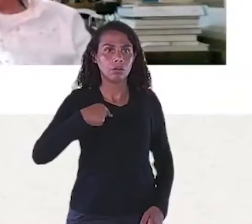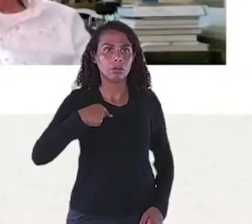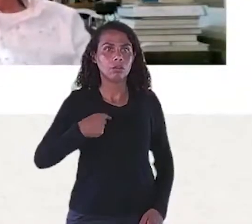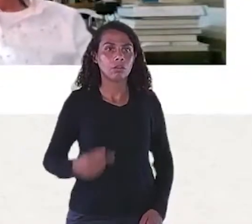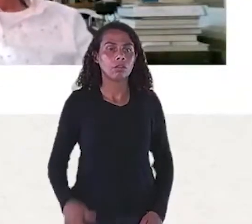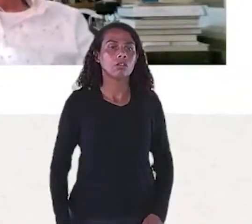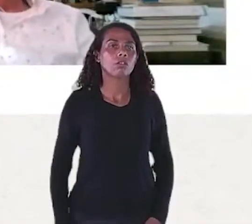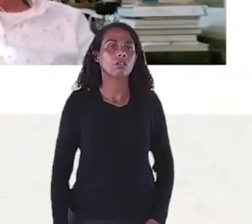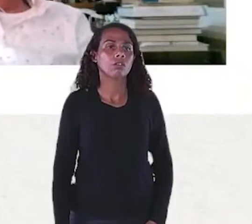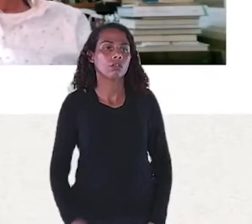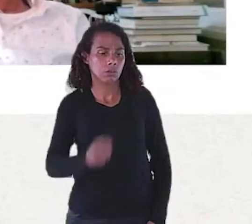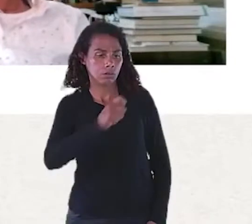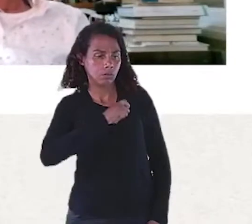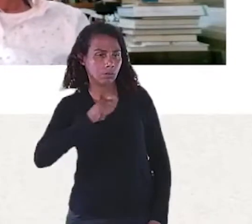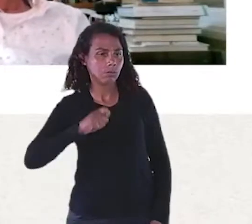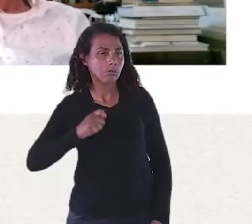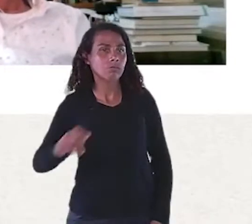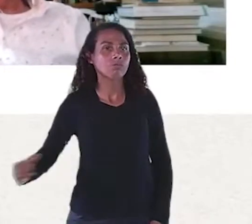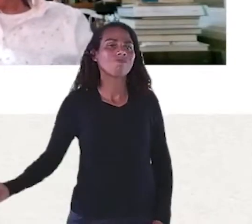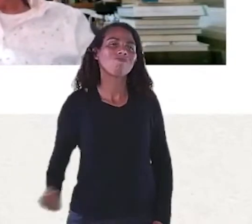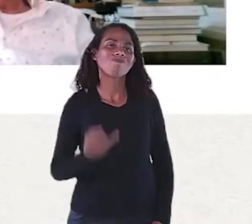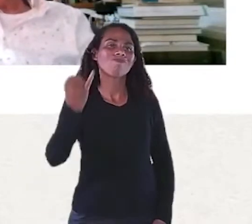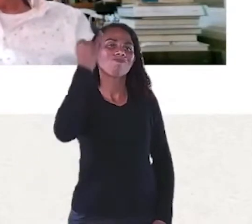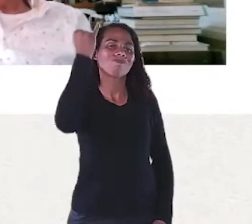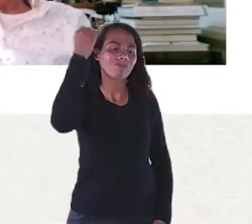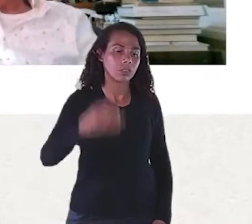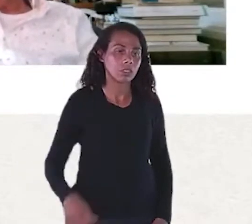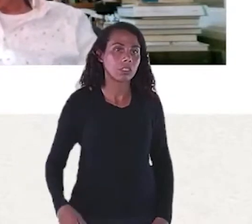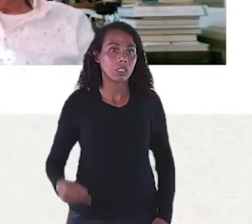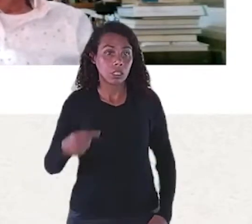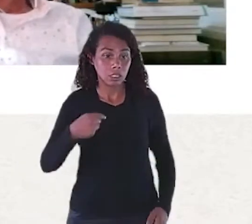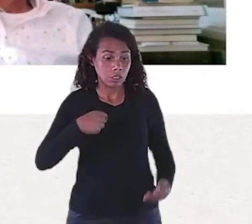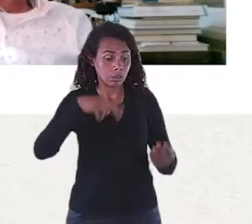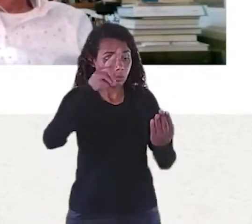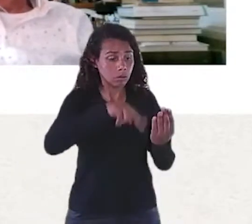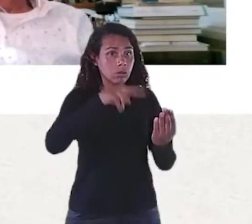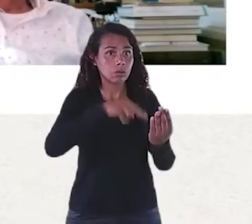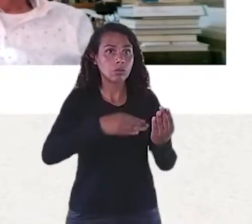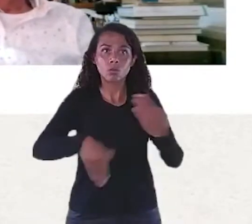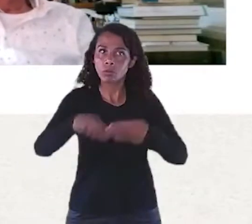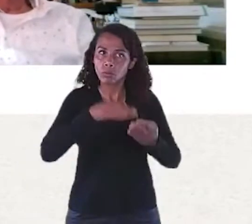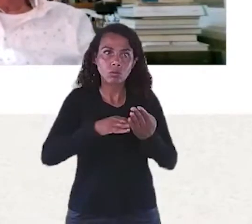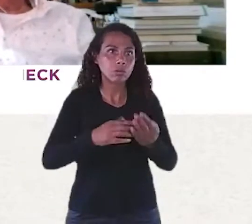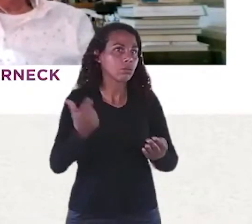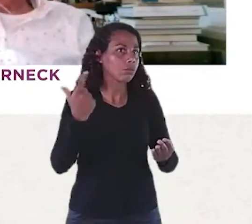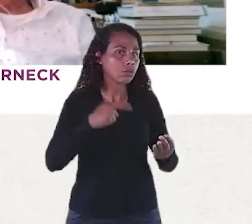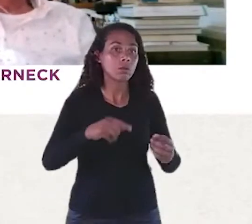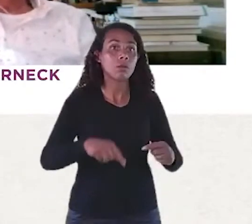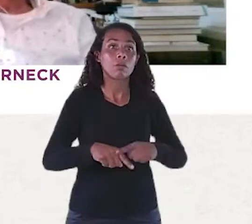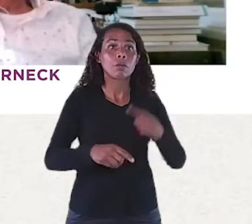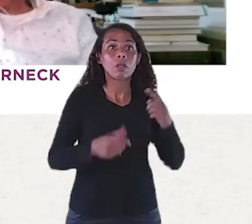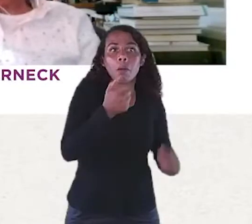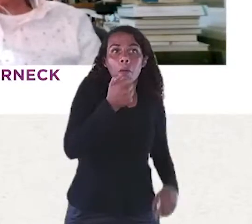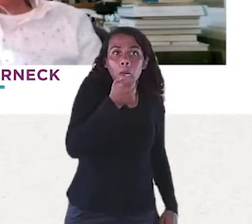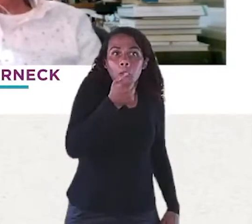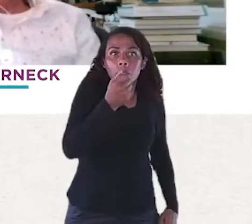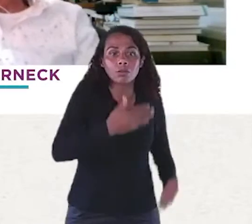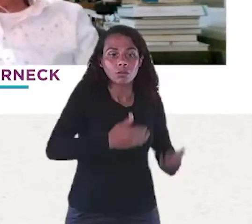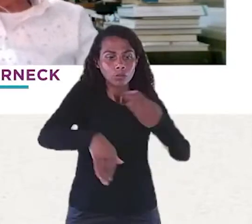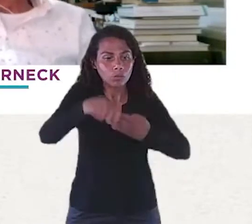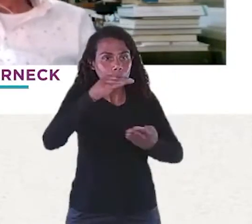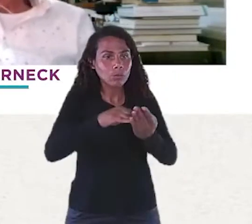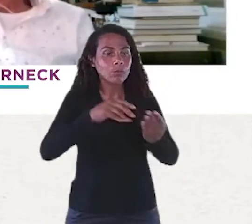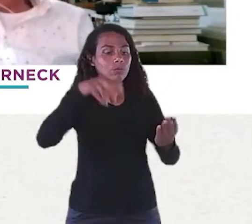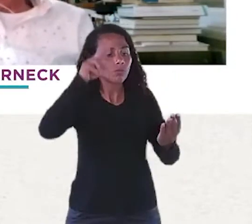João Etienne e concluir, você entende? Mas eu li a coisa do Arco da Velha. Mas aí, tinha coisa. Na casa do